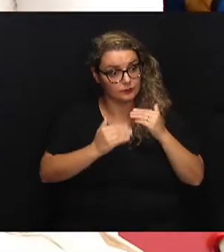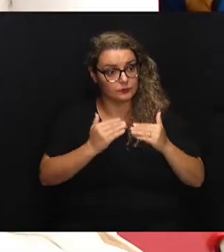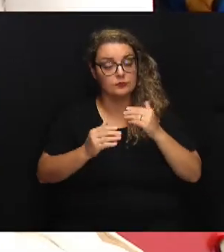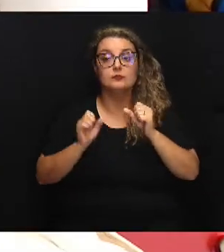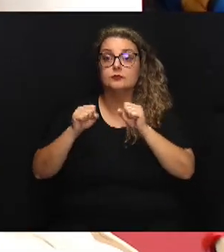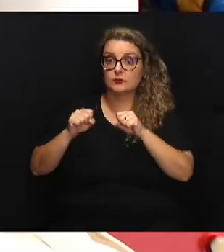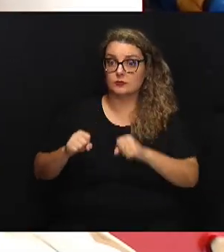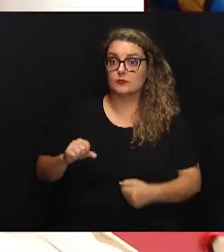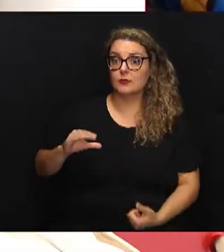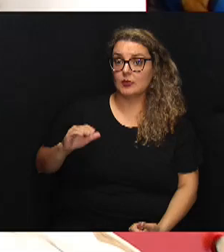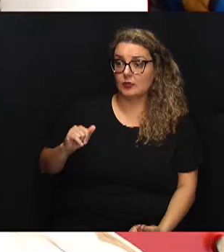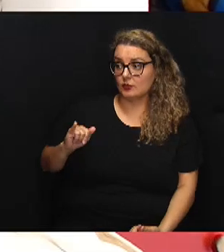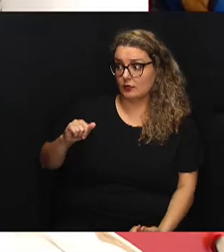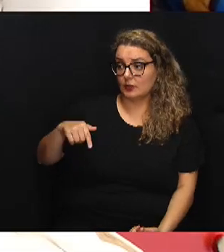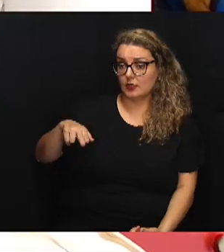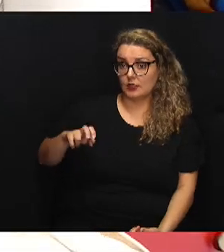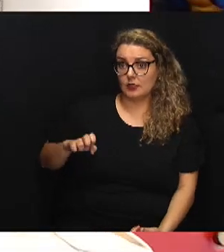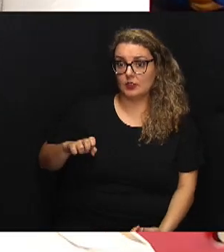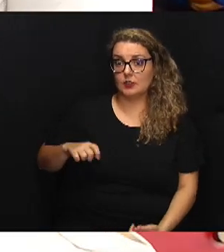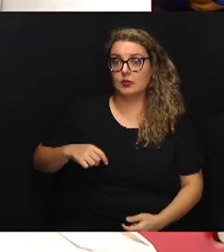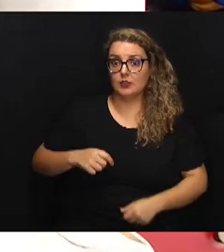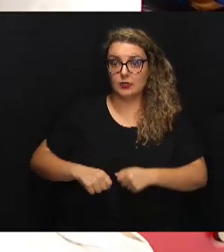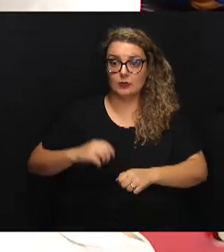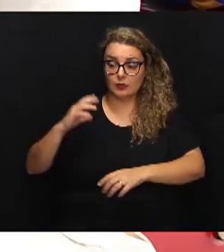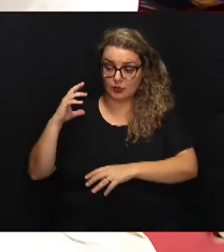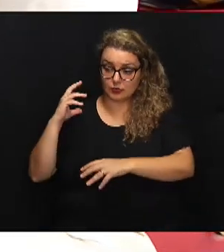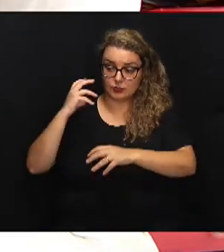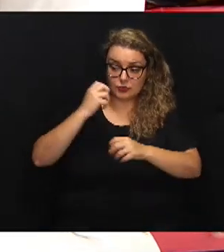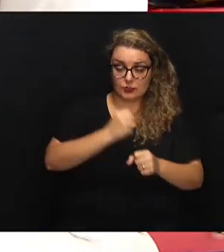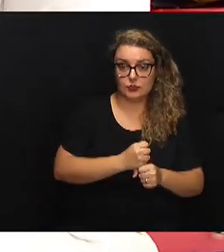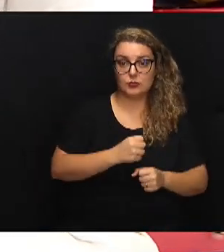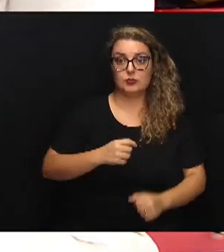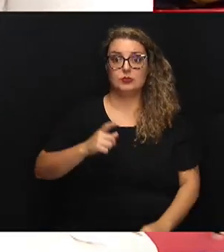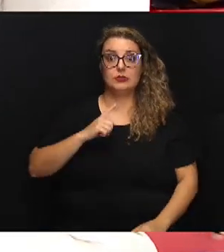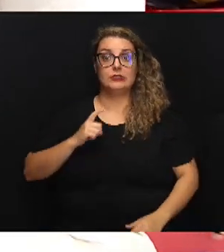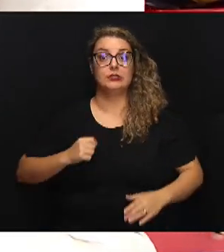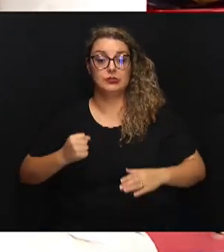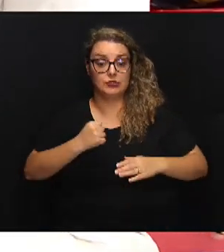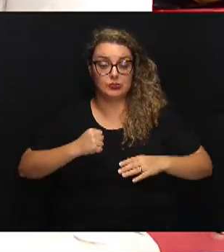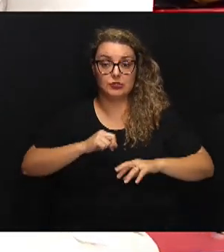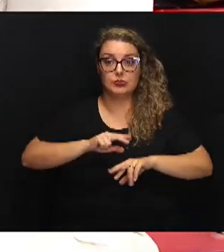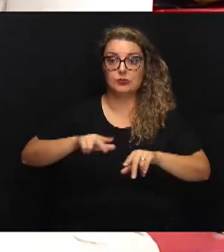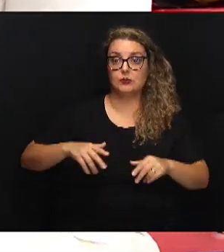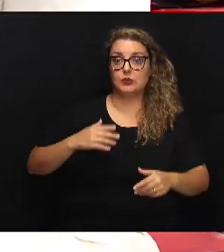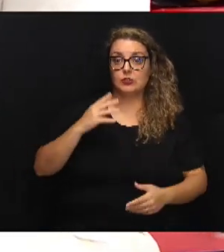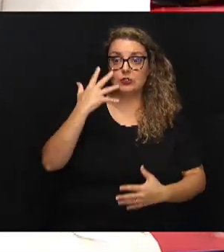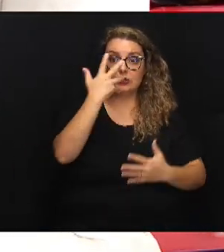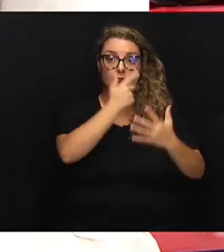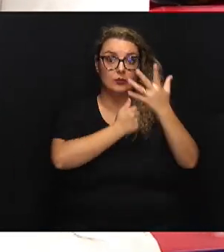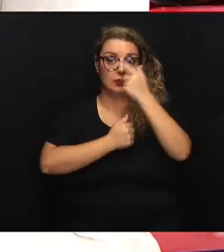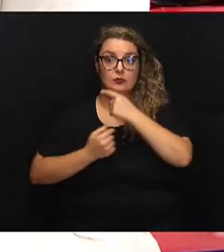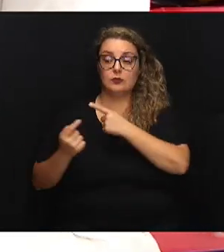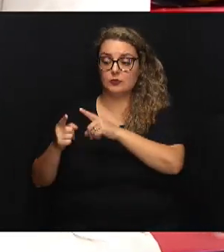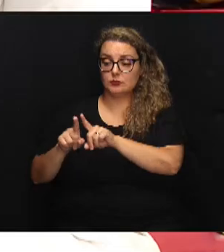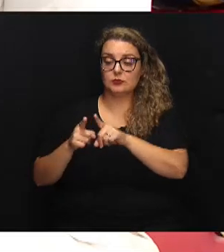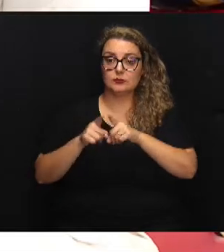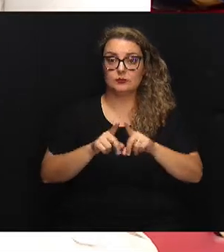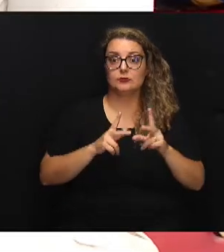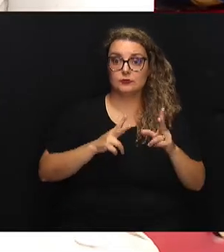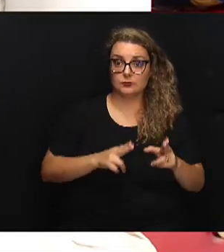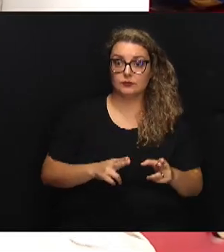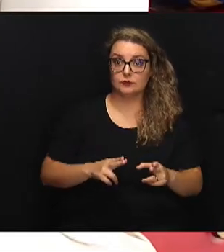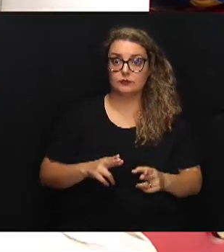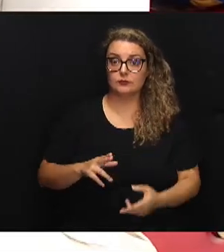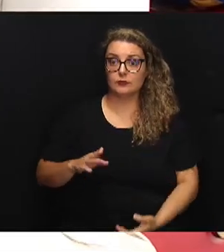a do Kaique, né, de jiu-jitsu, tem também de culinária, da beleza. Nós temos parceiros hoje como a